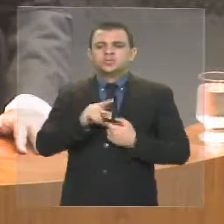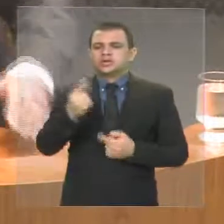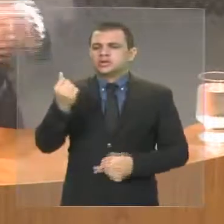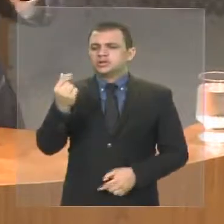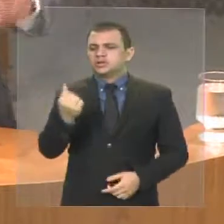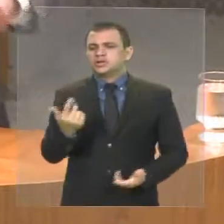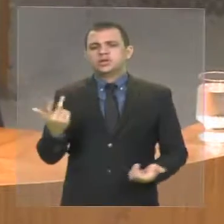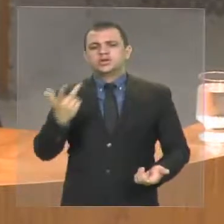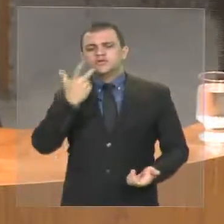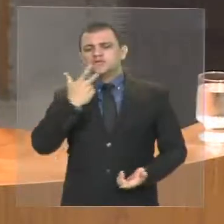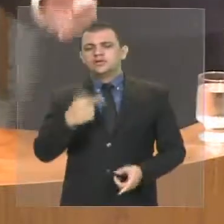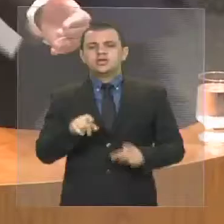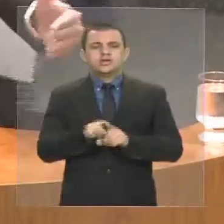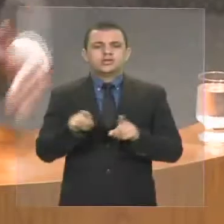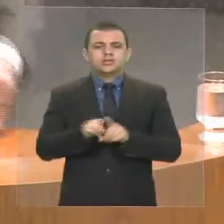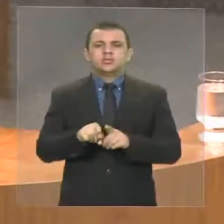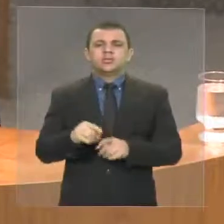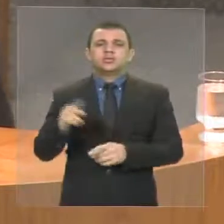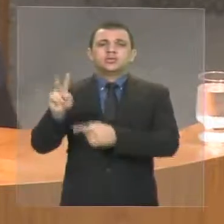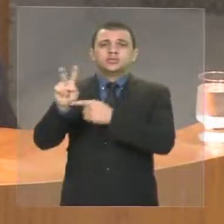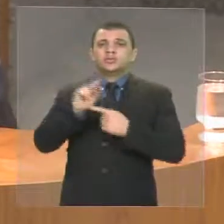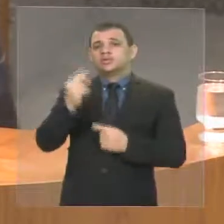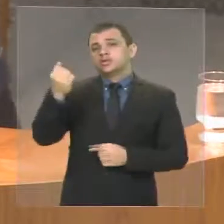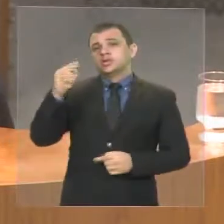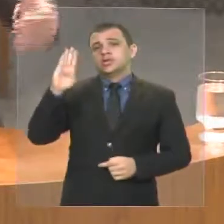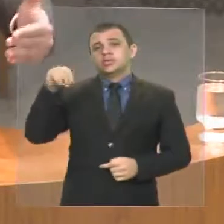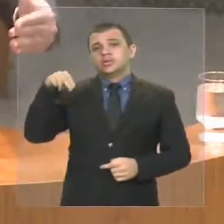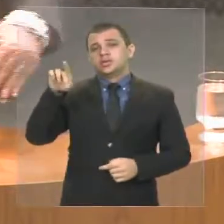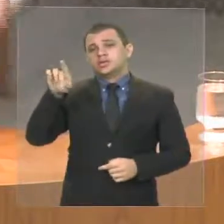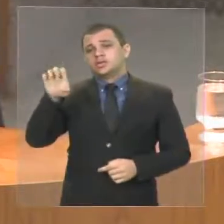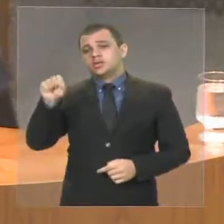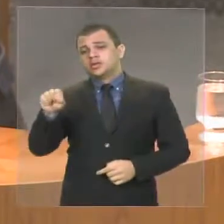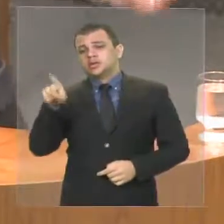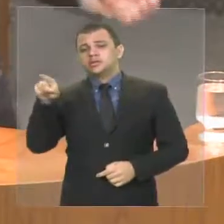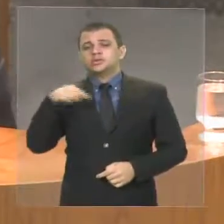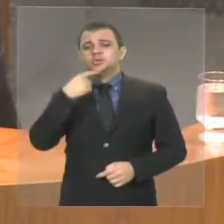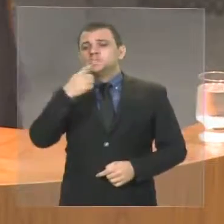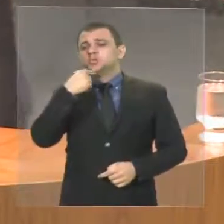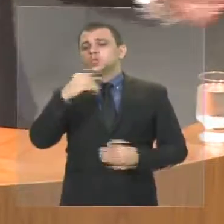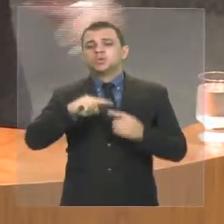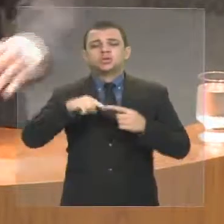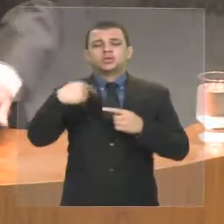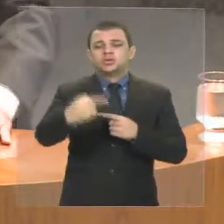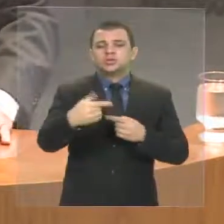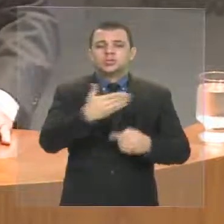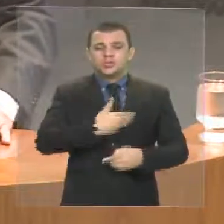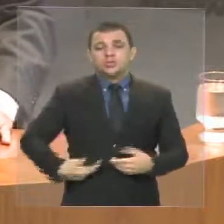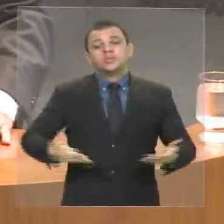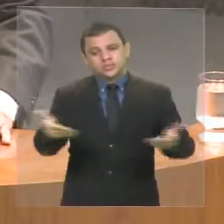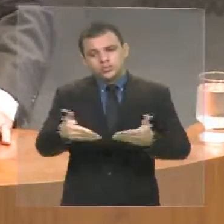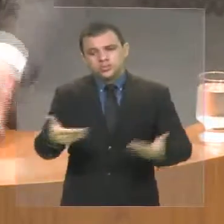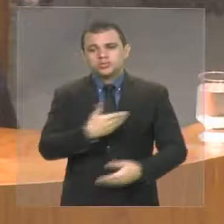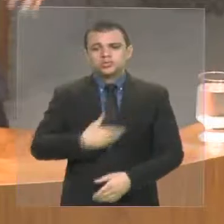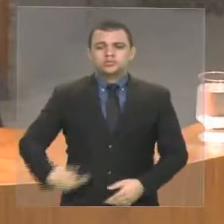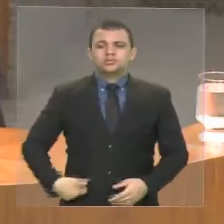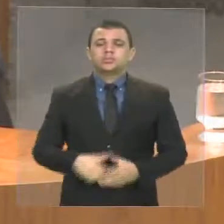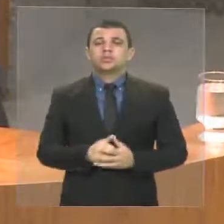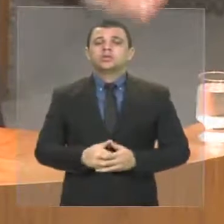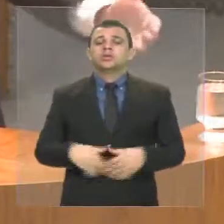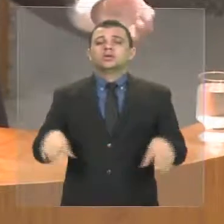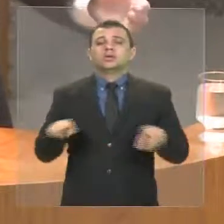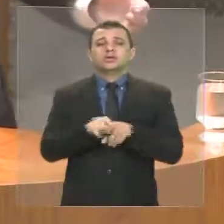o empréstimo que foi pedido junto ao BNDES ia inviabilizar o próximo governo, que é o atual governo, ia